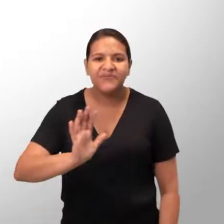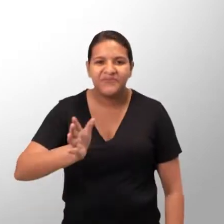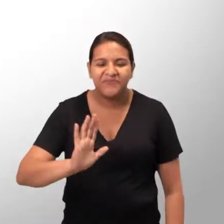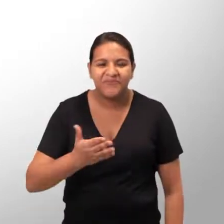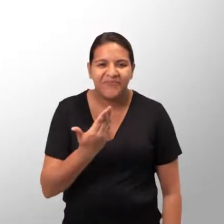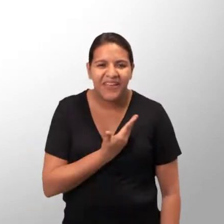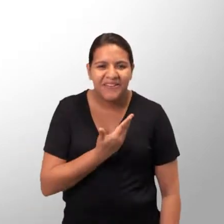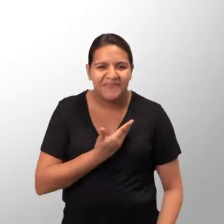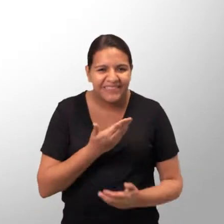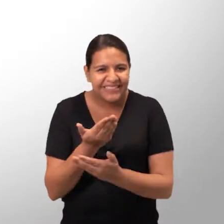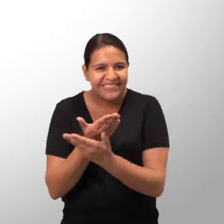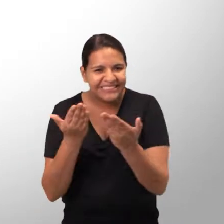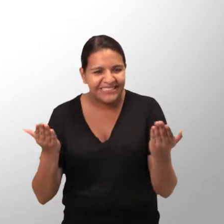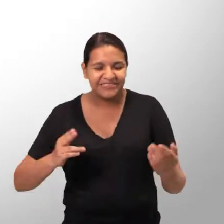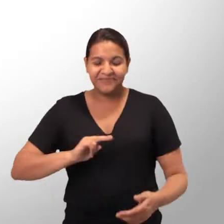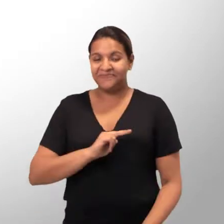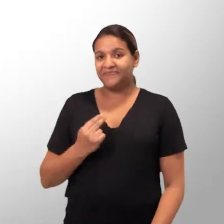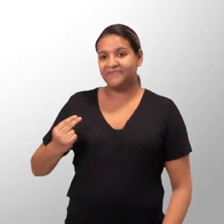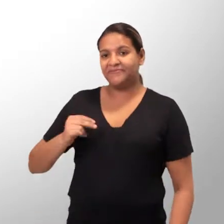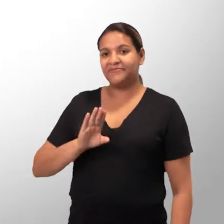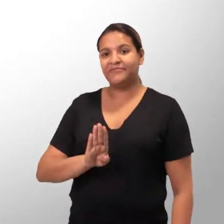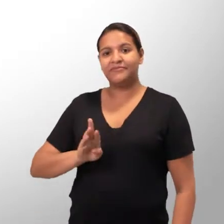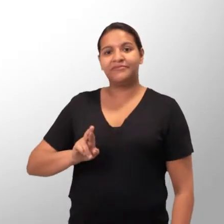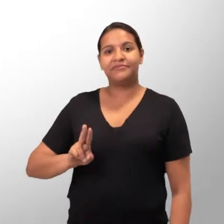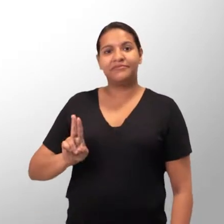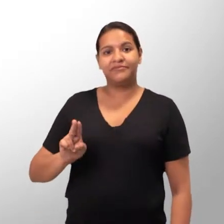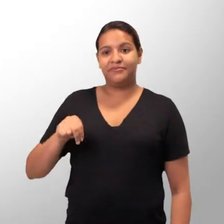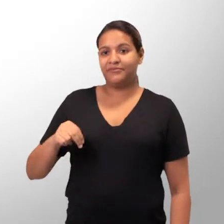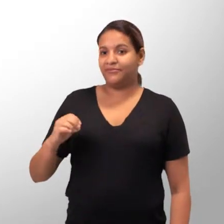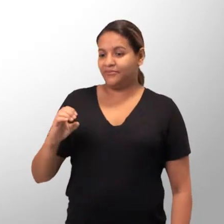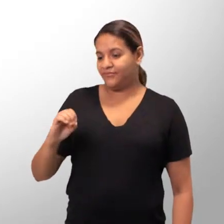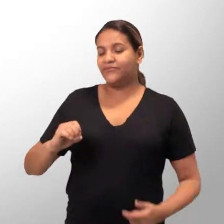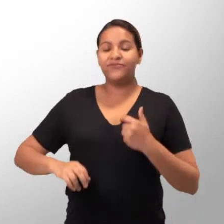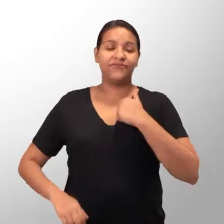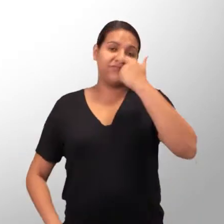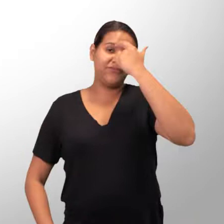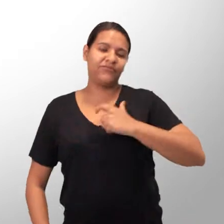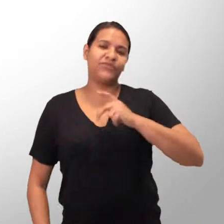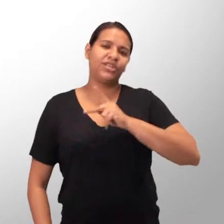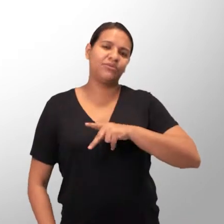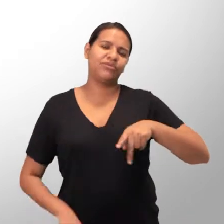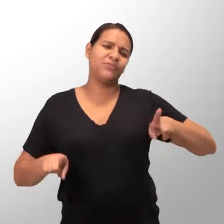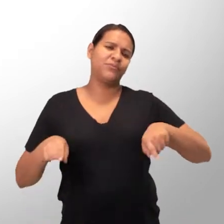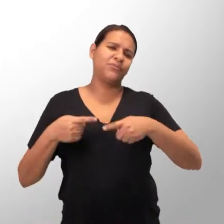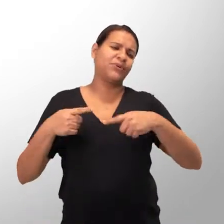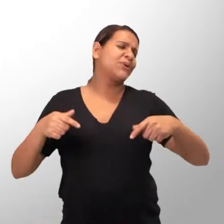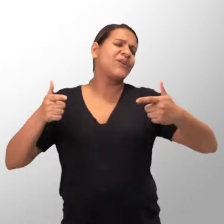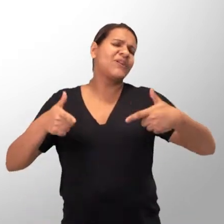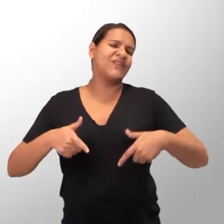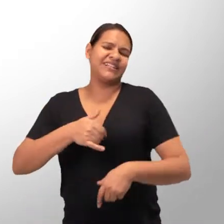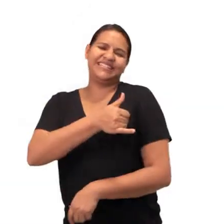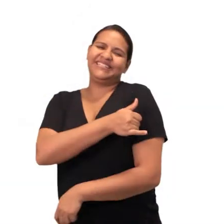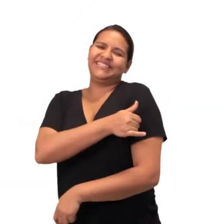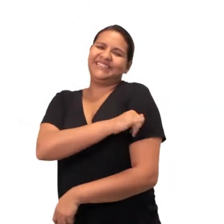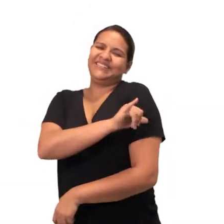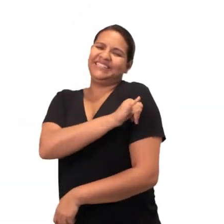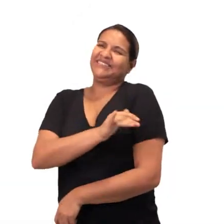Olá, amiguinhas e amiguinhos. Eu sou Bruno Jardim, professor de música dessa maravilhosa cidade do Rio de